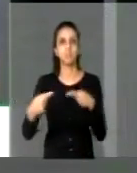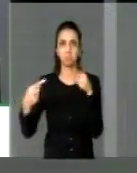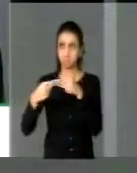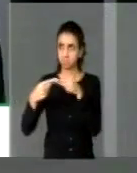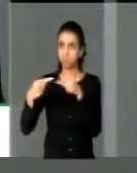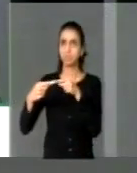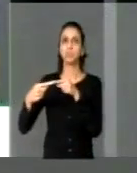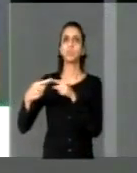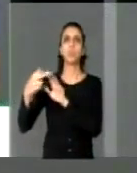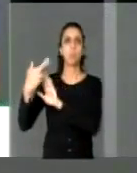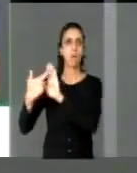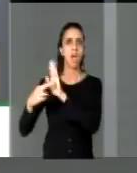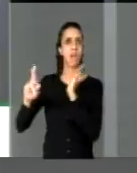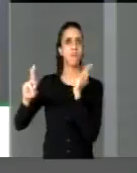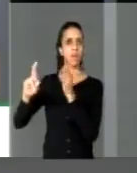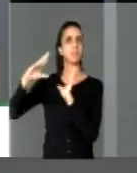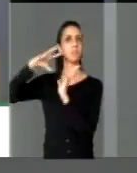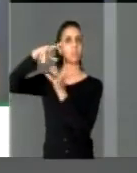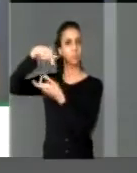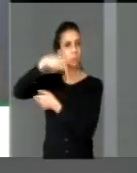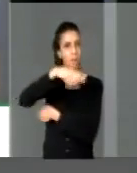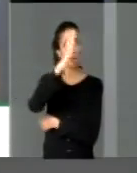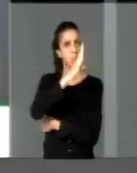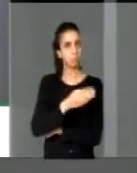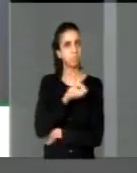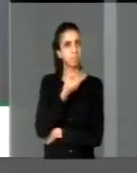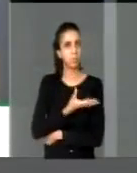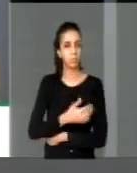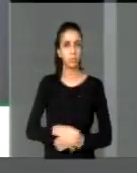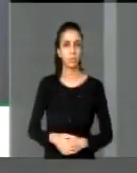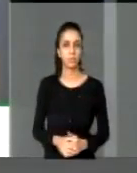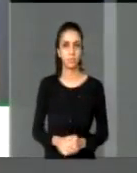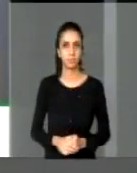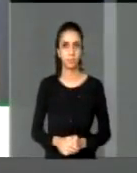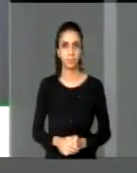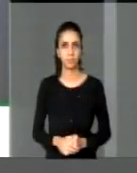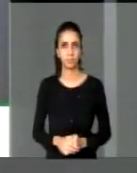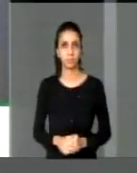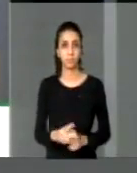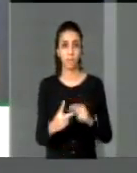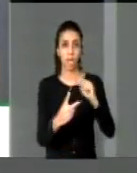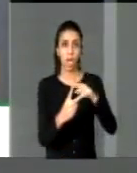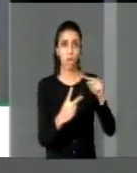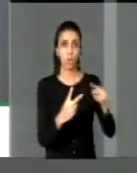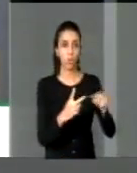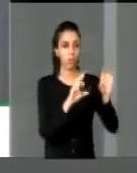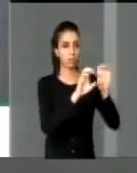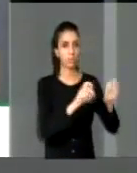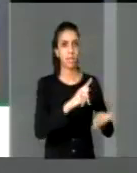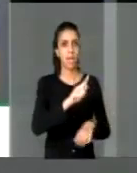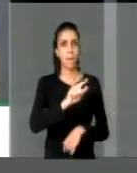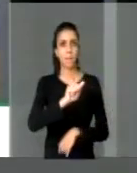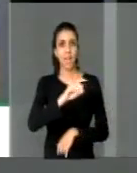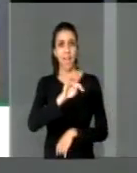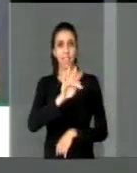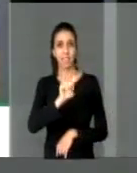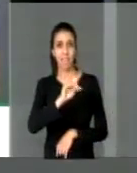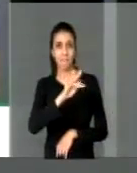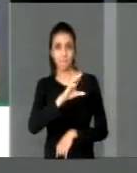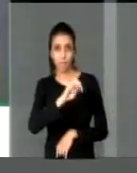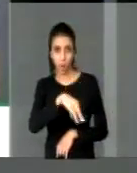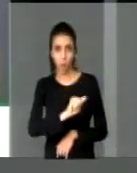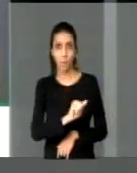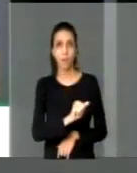internacionais. É simbólico o fato de duas principais plataformas de exploração do país ter, em